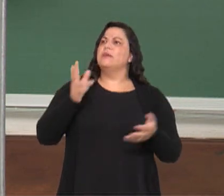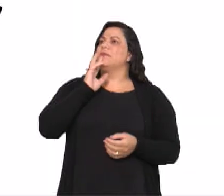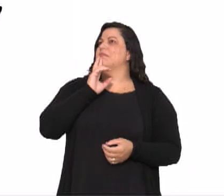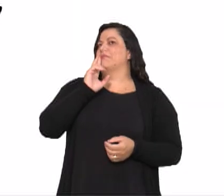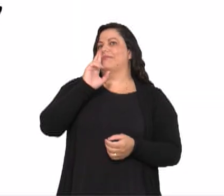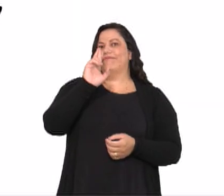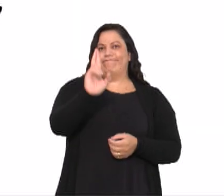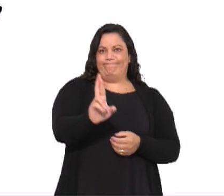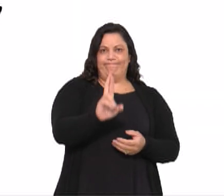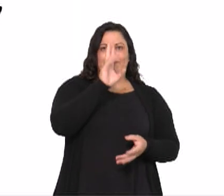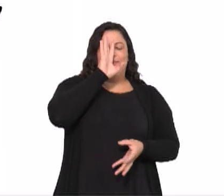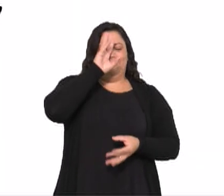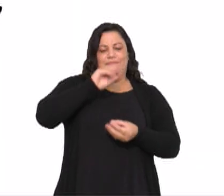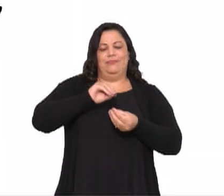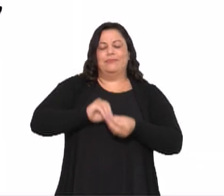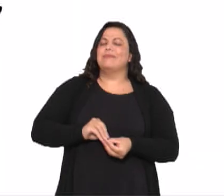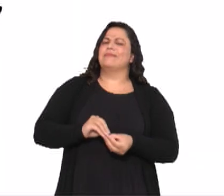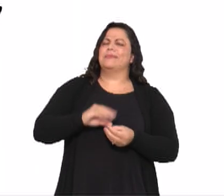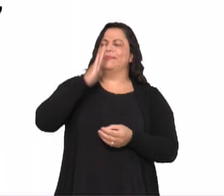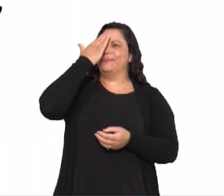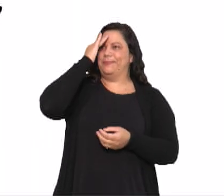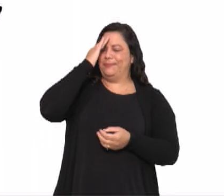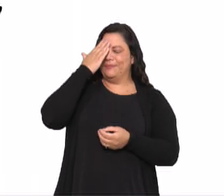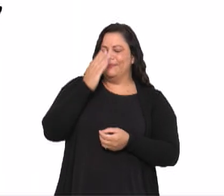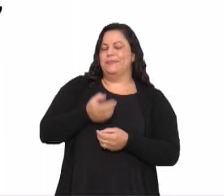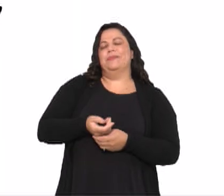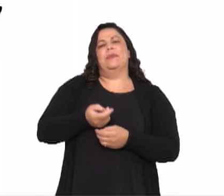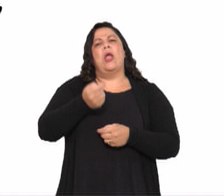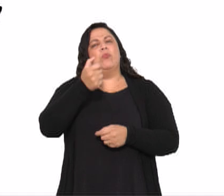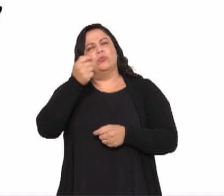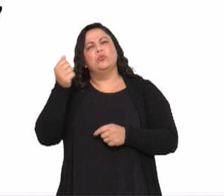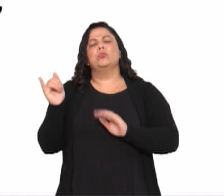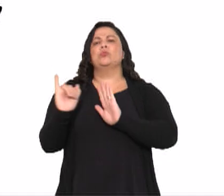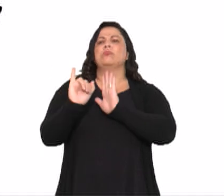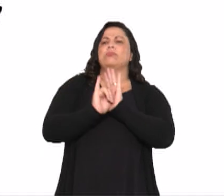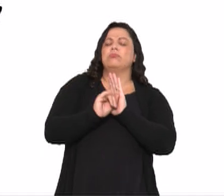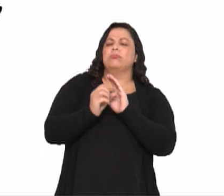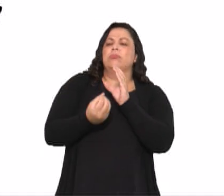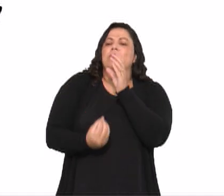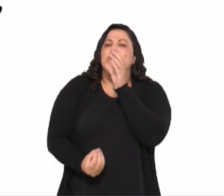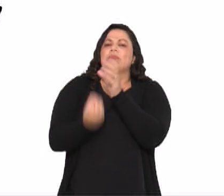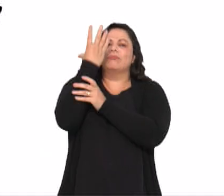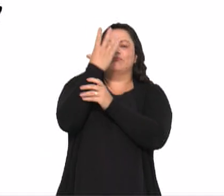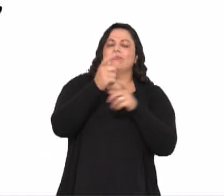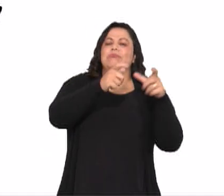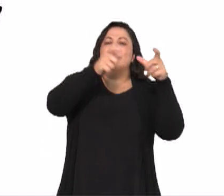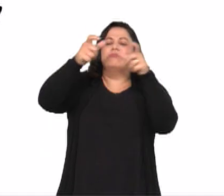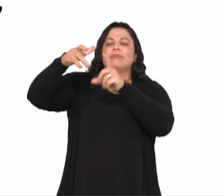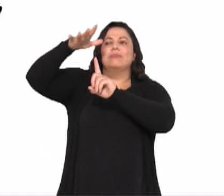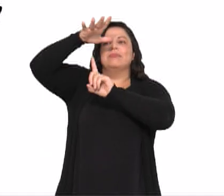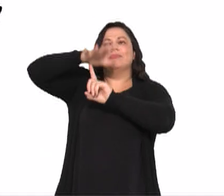resultado, nós temos aí uma noção de identidade do nosso Paraná, uma formação territorial aí,